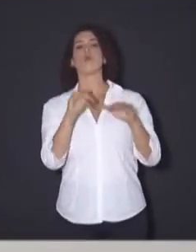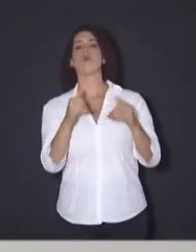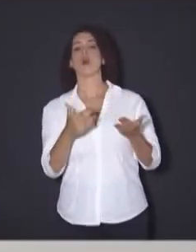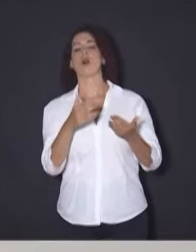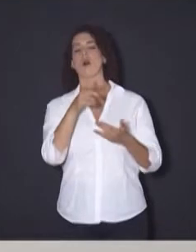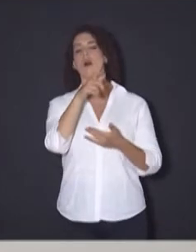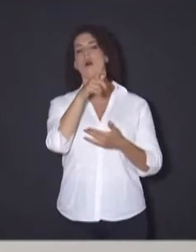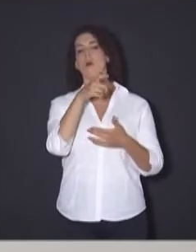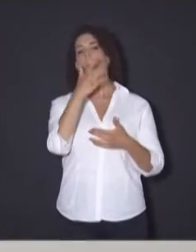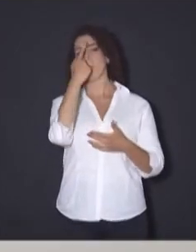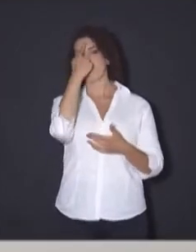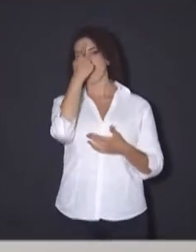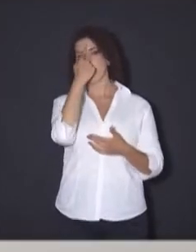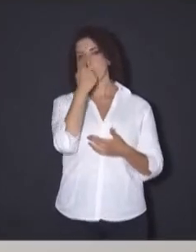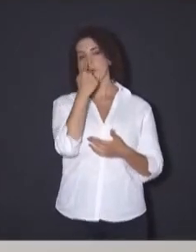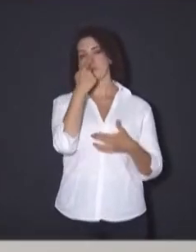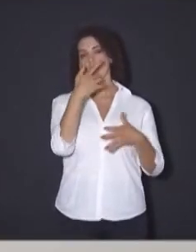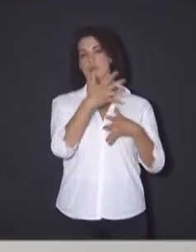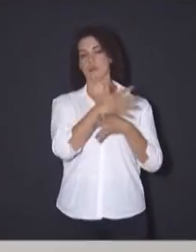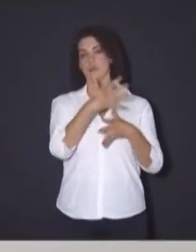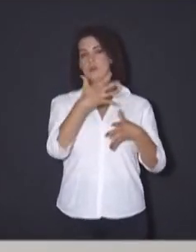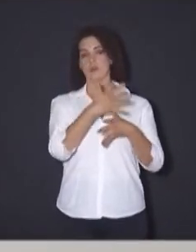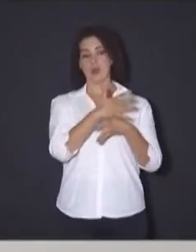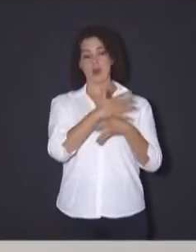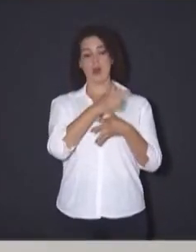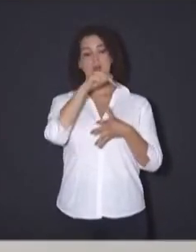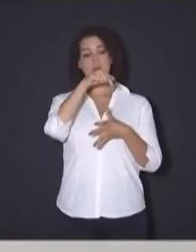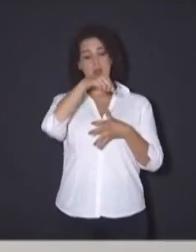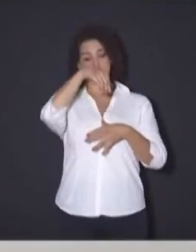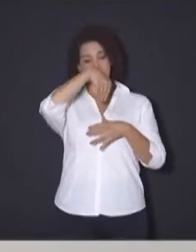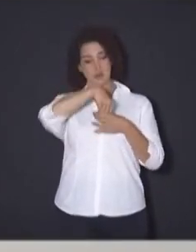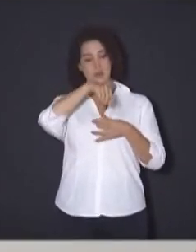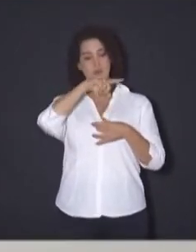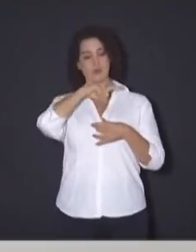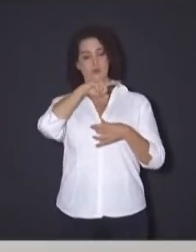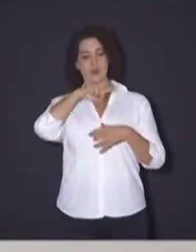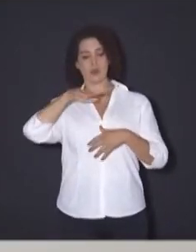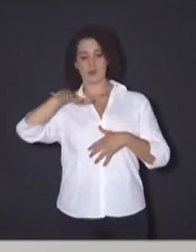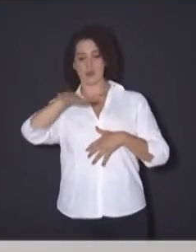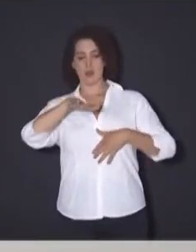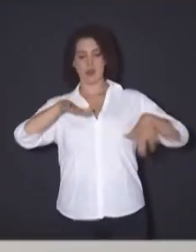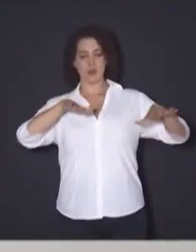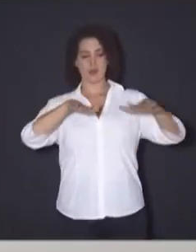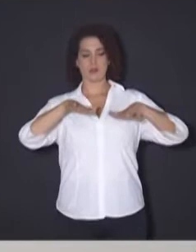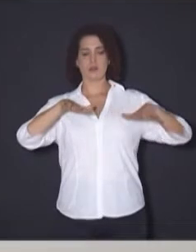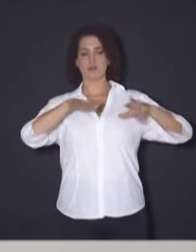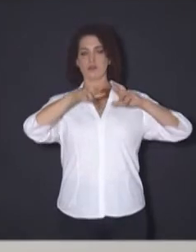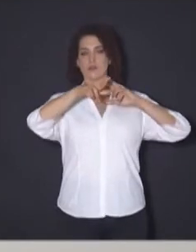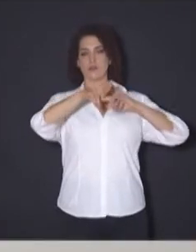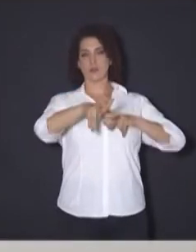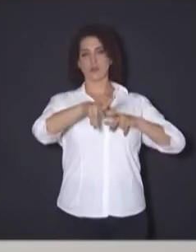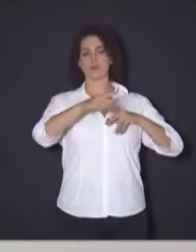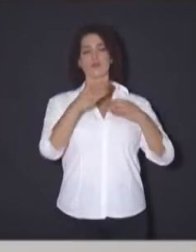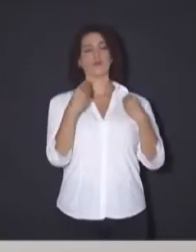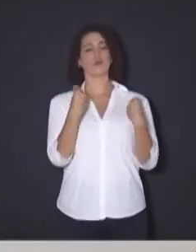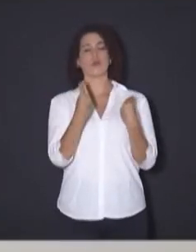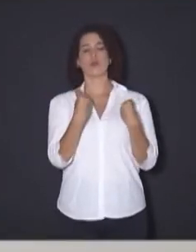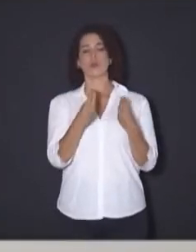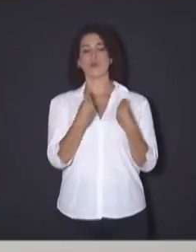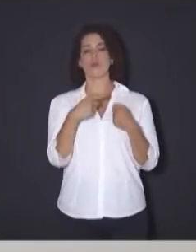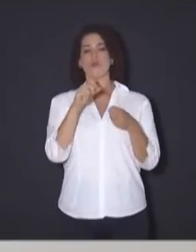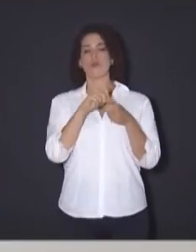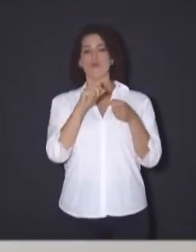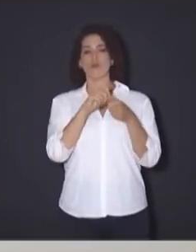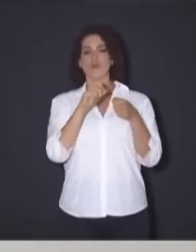nossas cidades são territórios completamente distintos como é que nós levamos as políticas às políticas